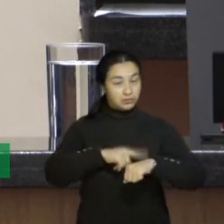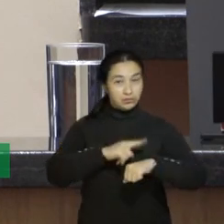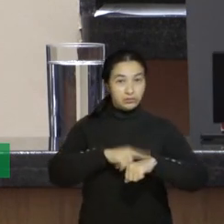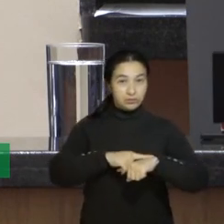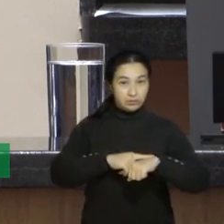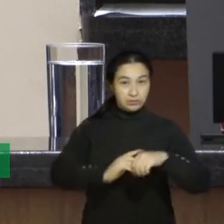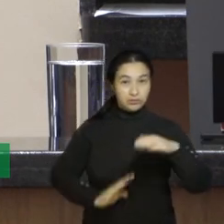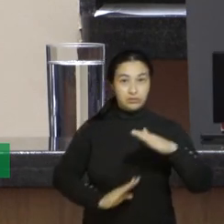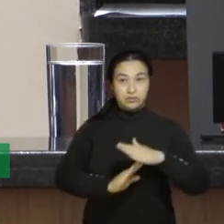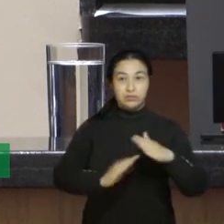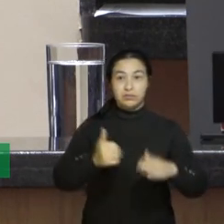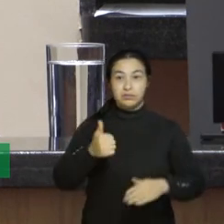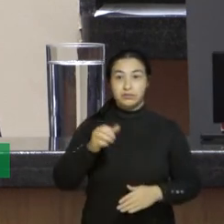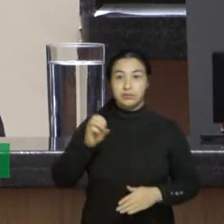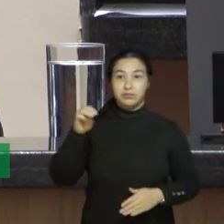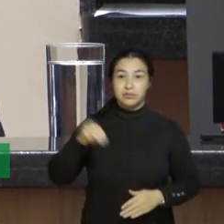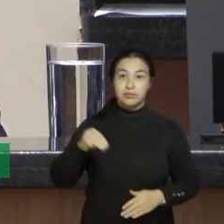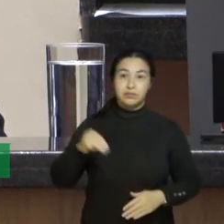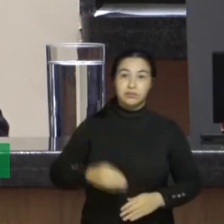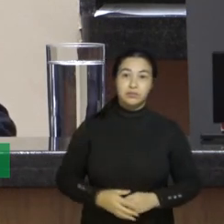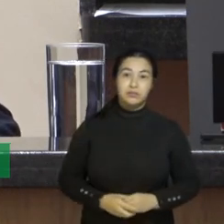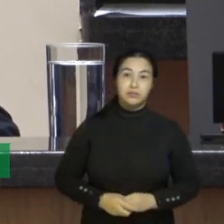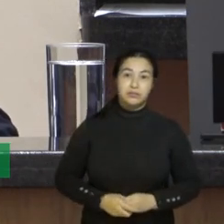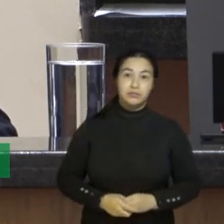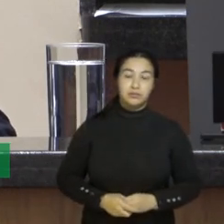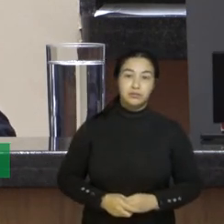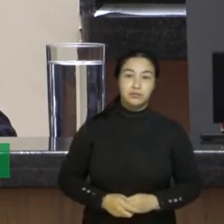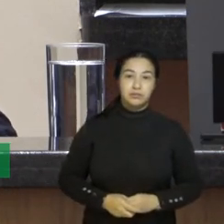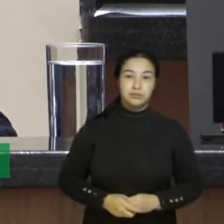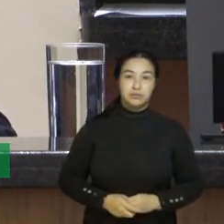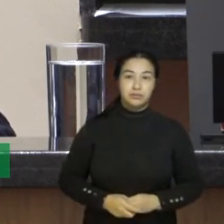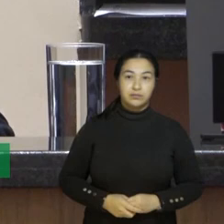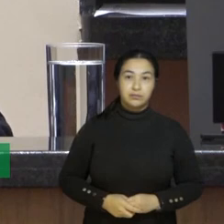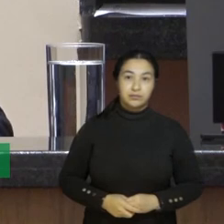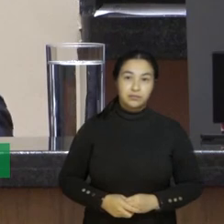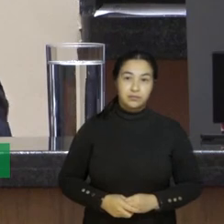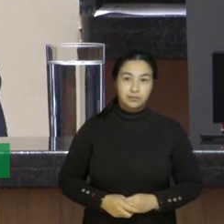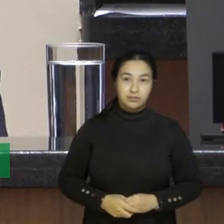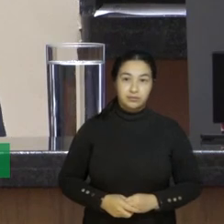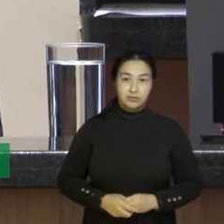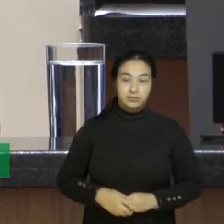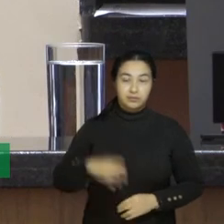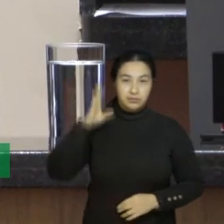Excelência tem o tempo de até 10 minutos.